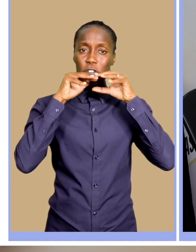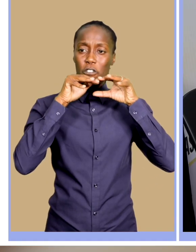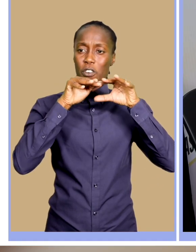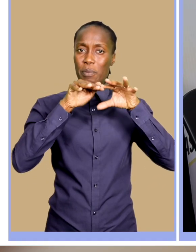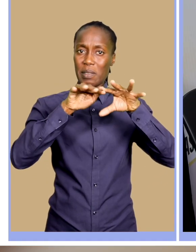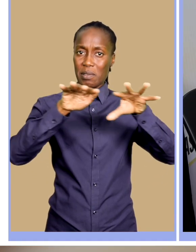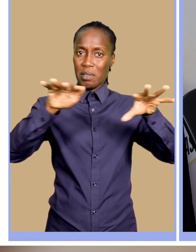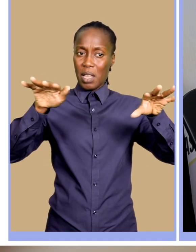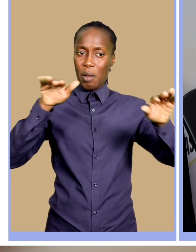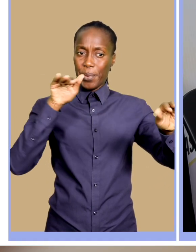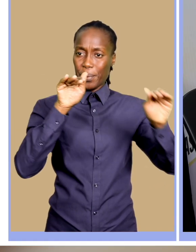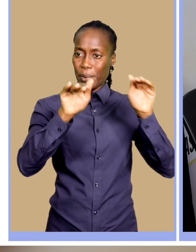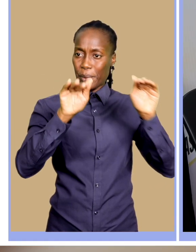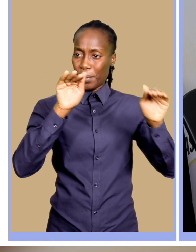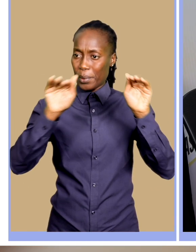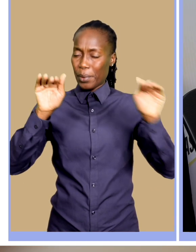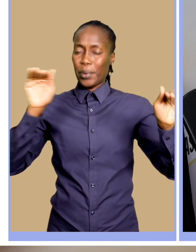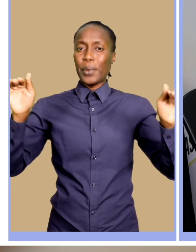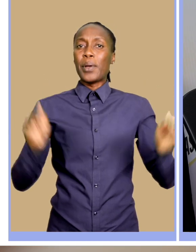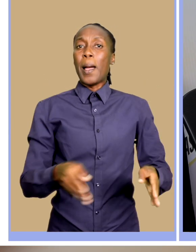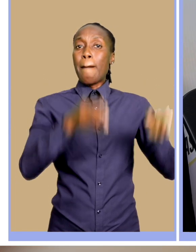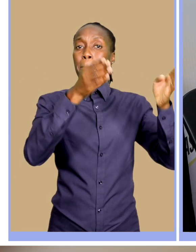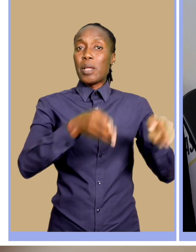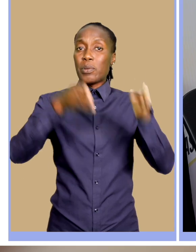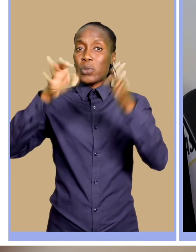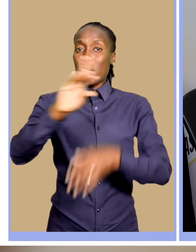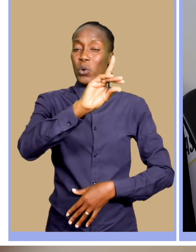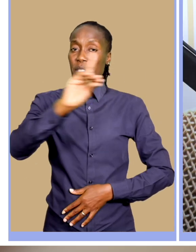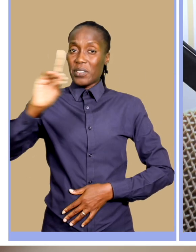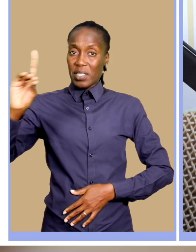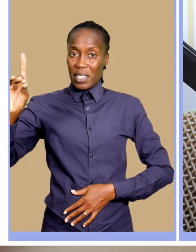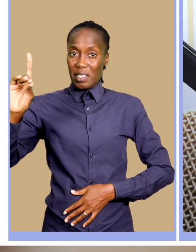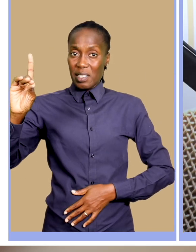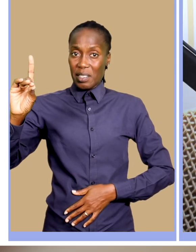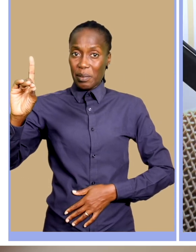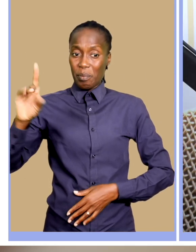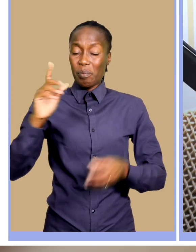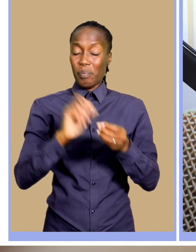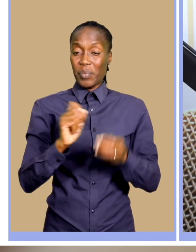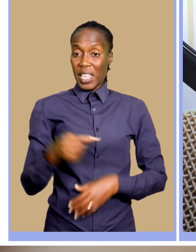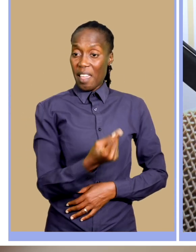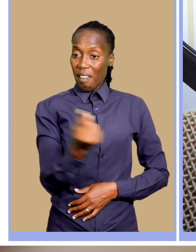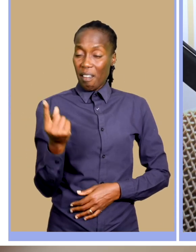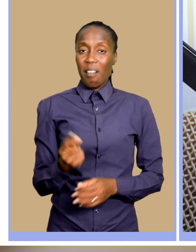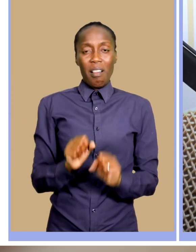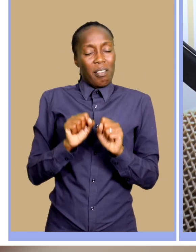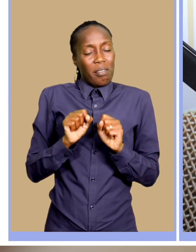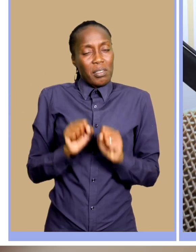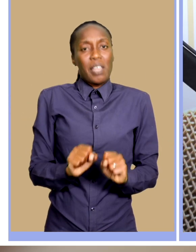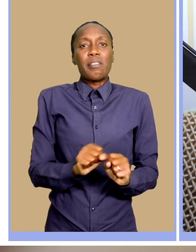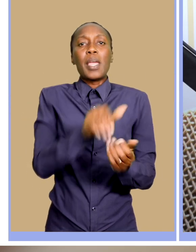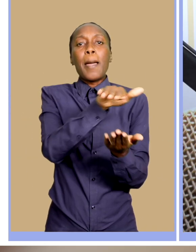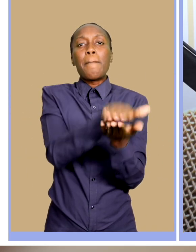com deficiência. Ou seja, elas têm que estar preparadas à semelhança do resto das pessoas